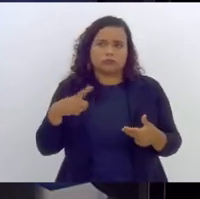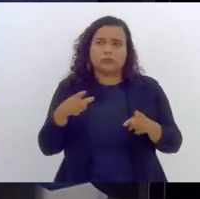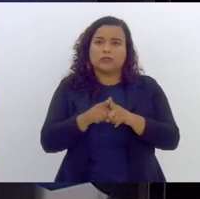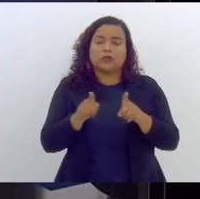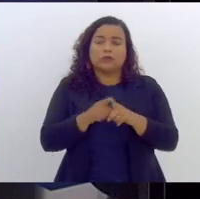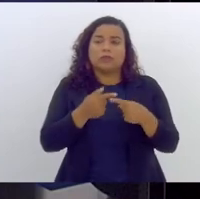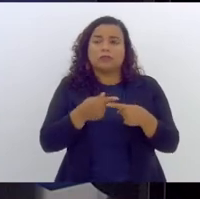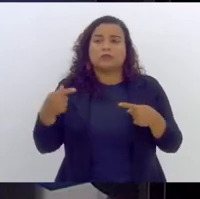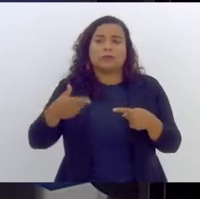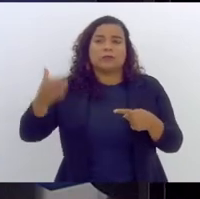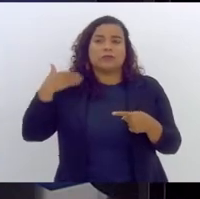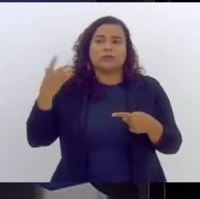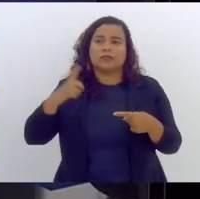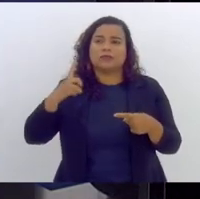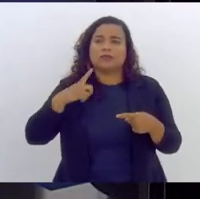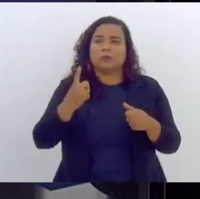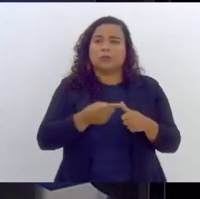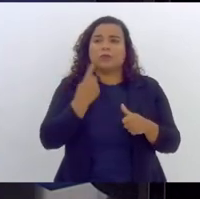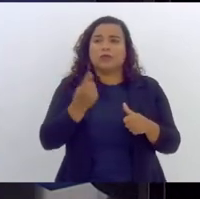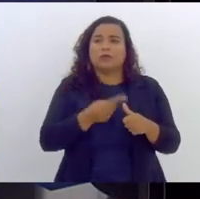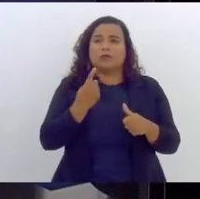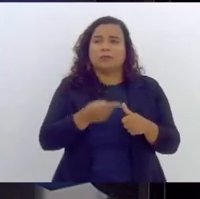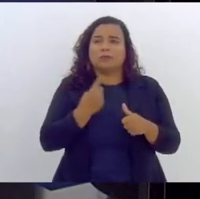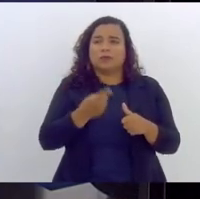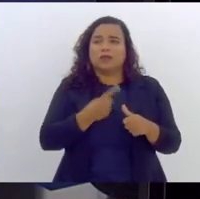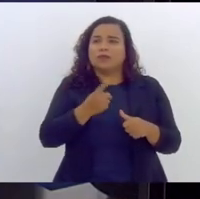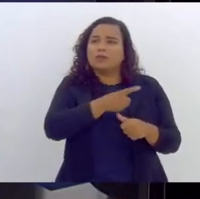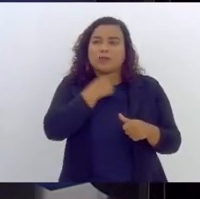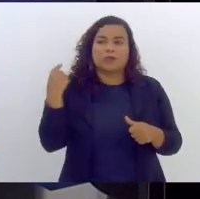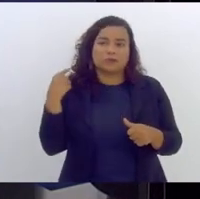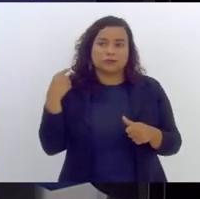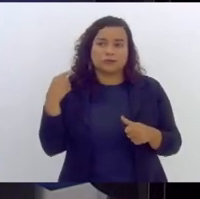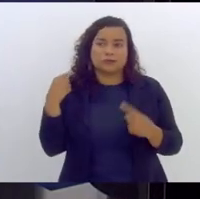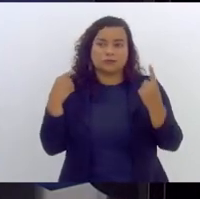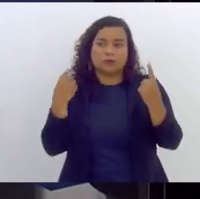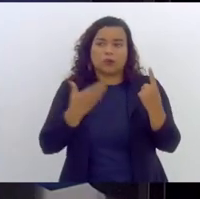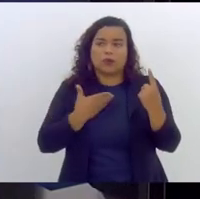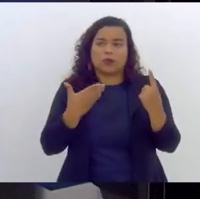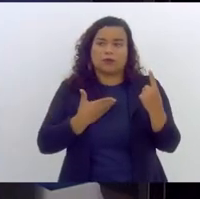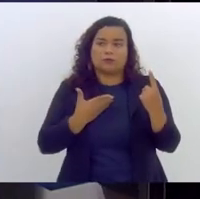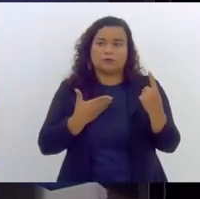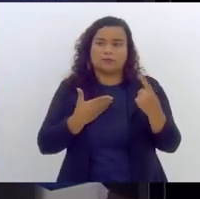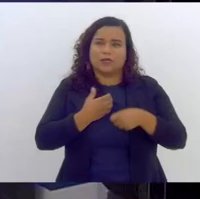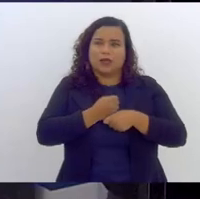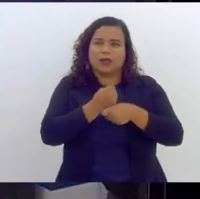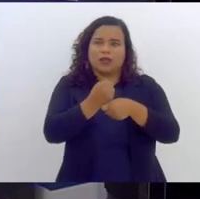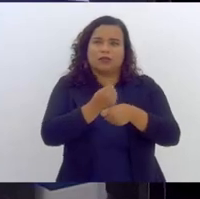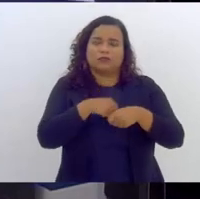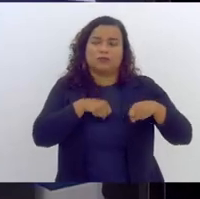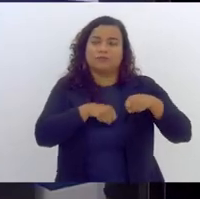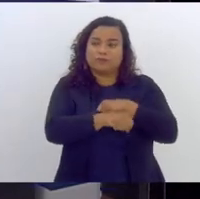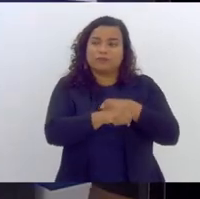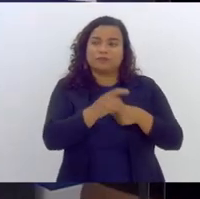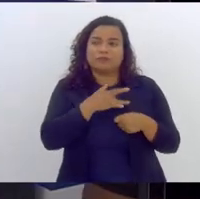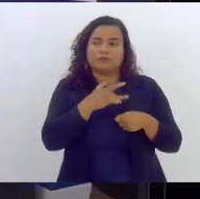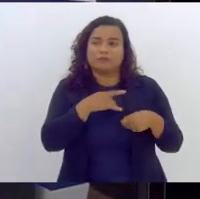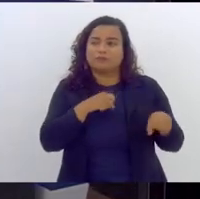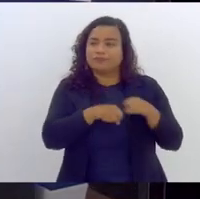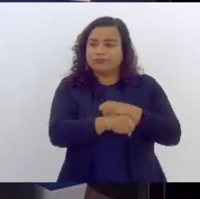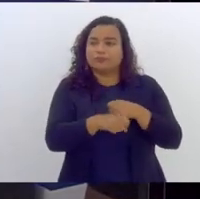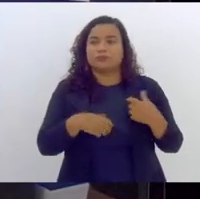semana passada nós tivemos a primeira baixa por morte de um colega nosso depois desse ano todo e Teve um infarto mas